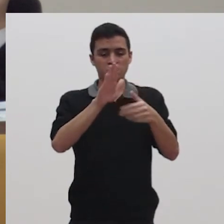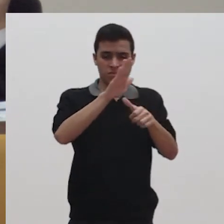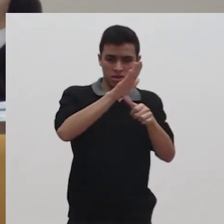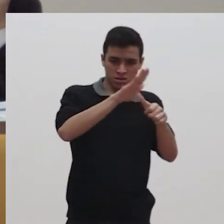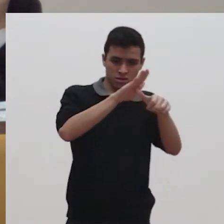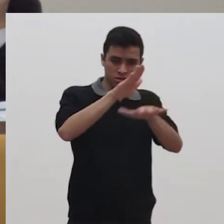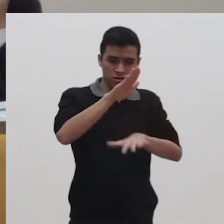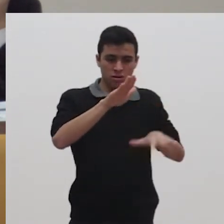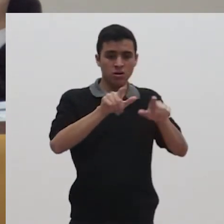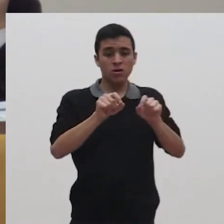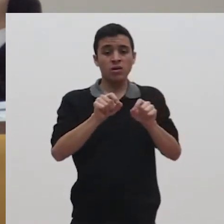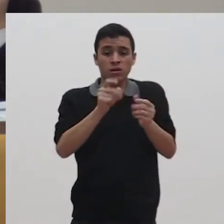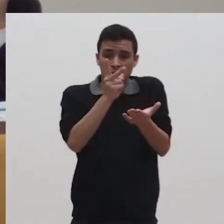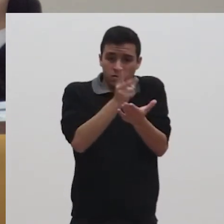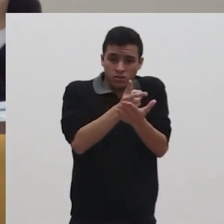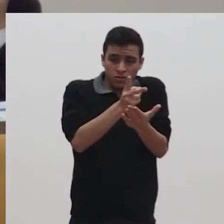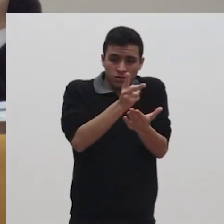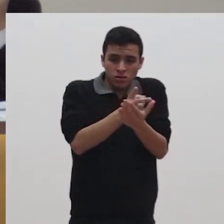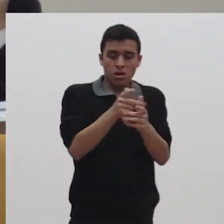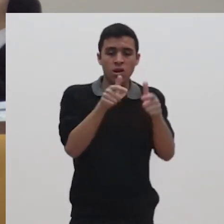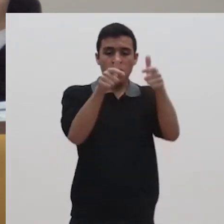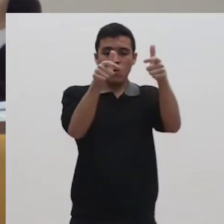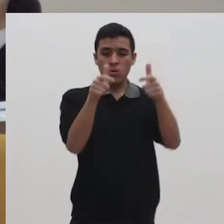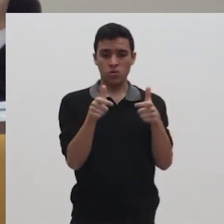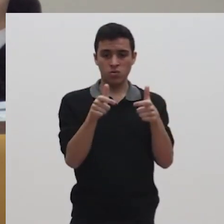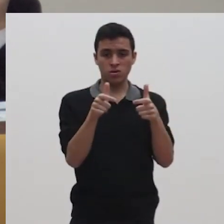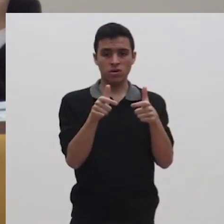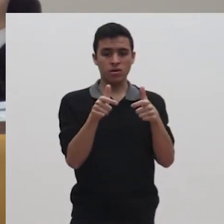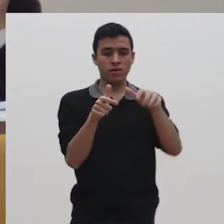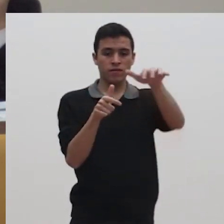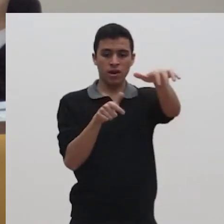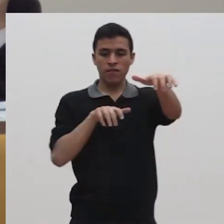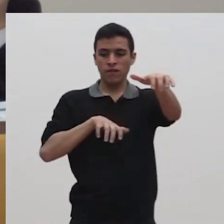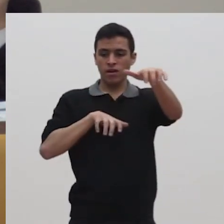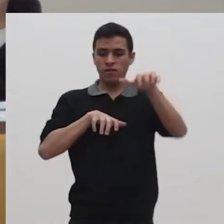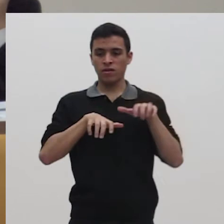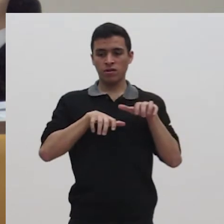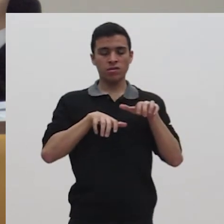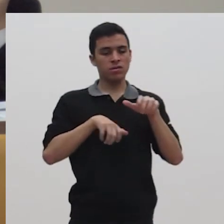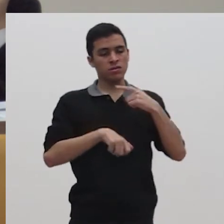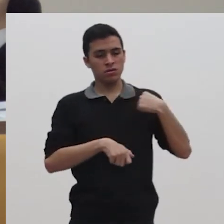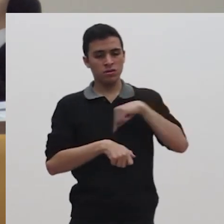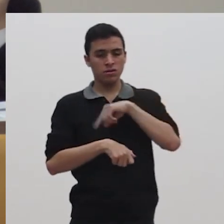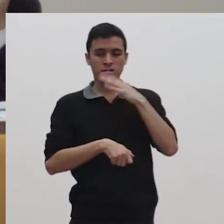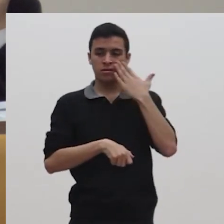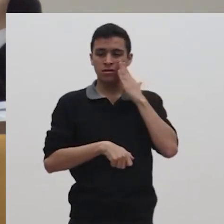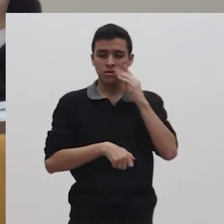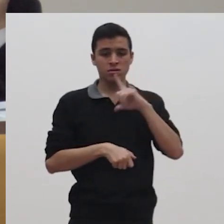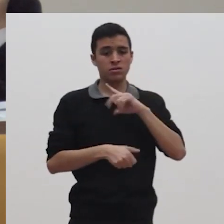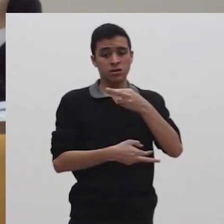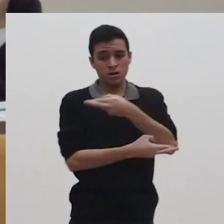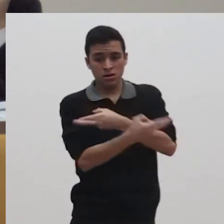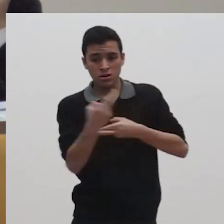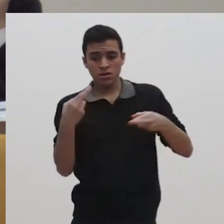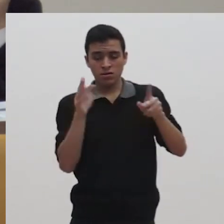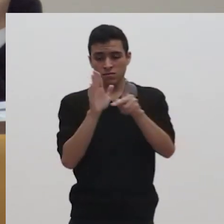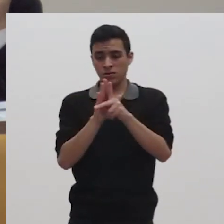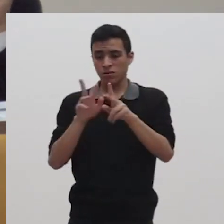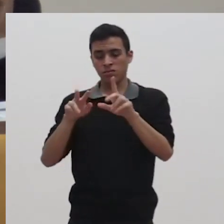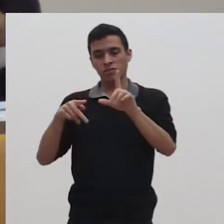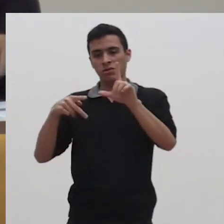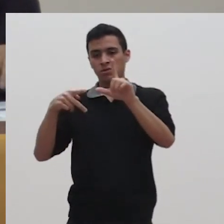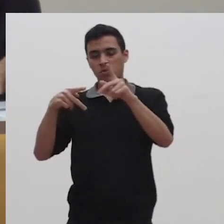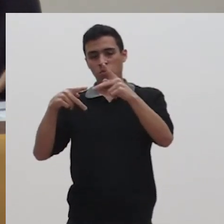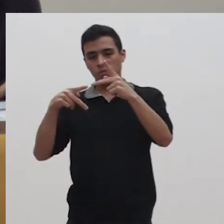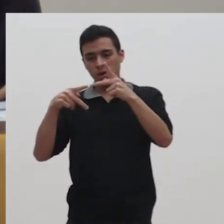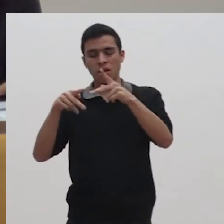reitoria de que ele ficasse multissetor, porque nós entendíamos que ele tinha tanto a relação com o setor de humanas,